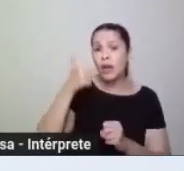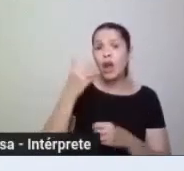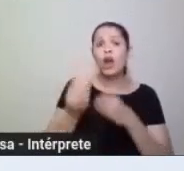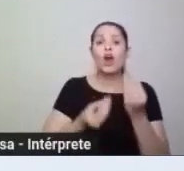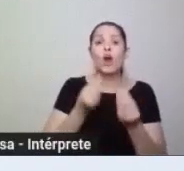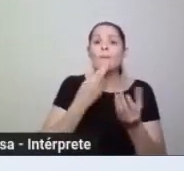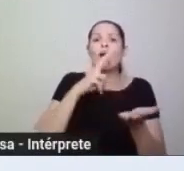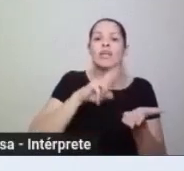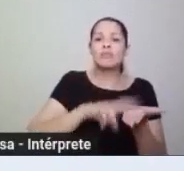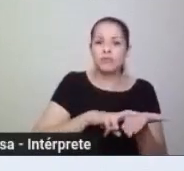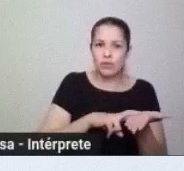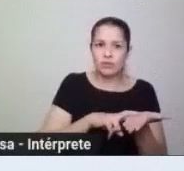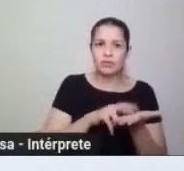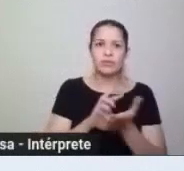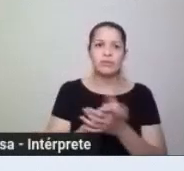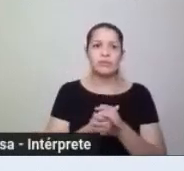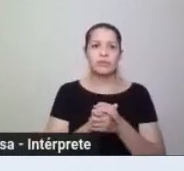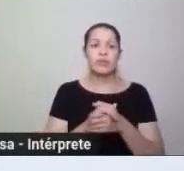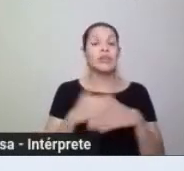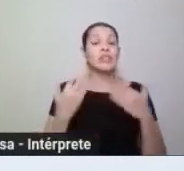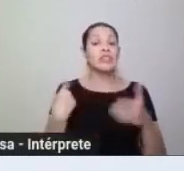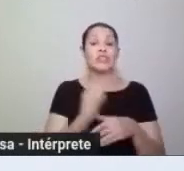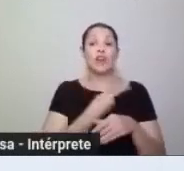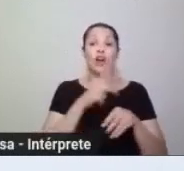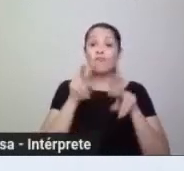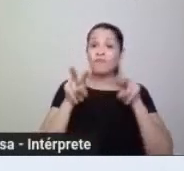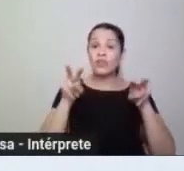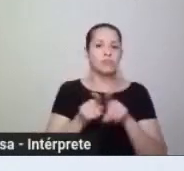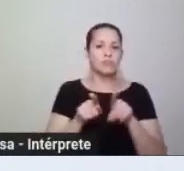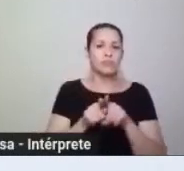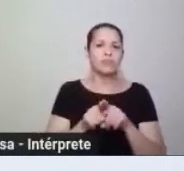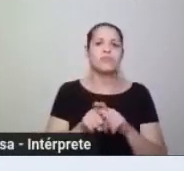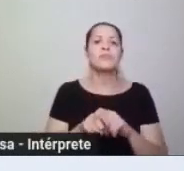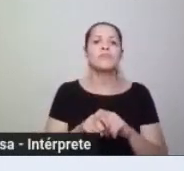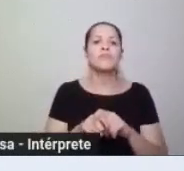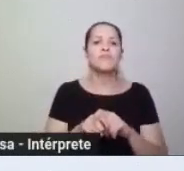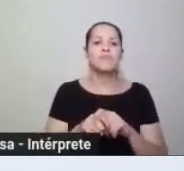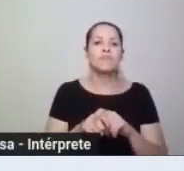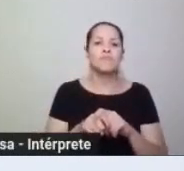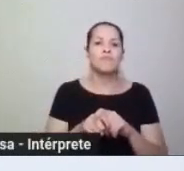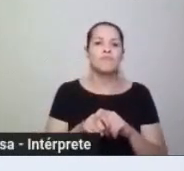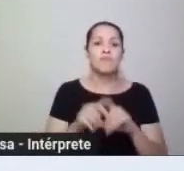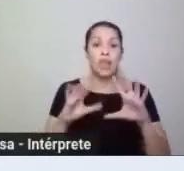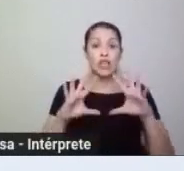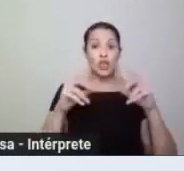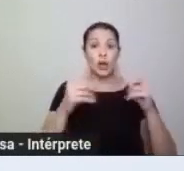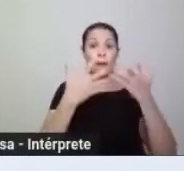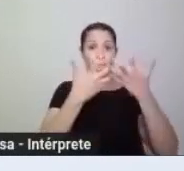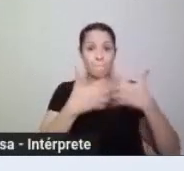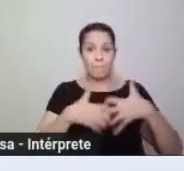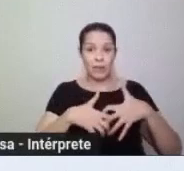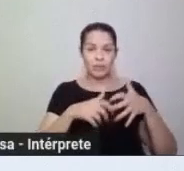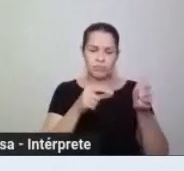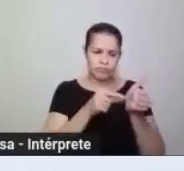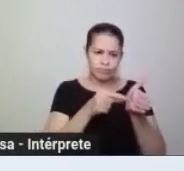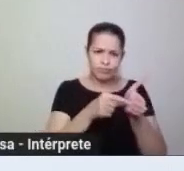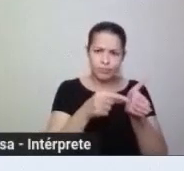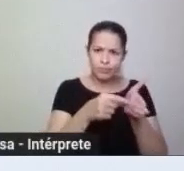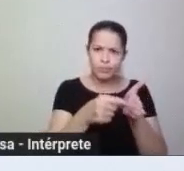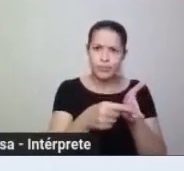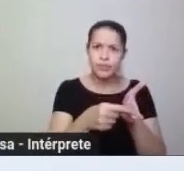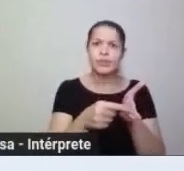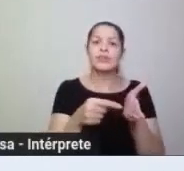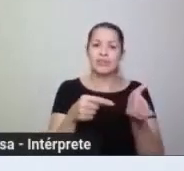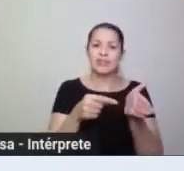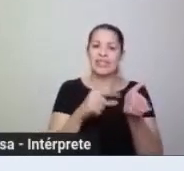nela. E com isso a gente viu também, né, que todas as máquinas que foram instaladas, a